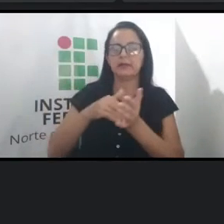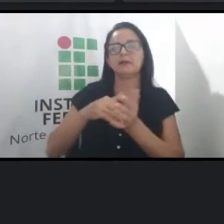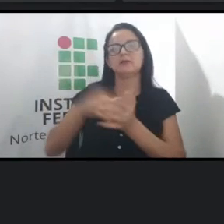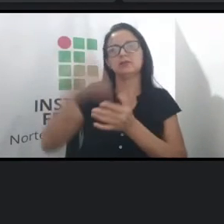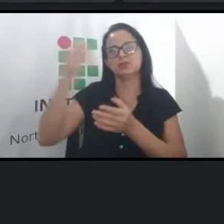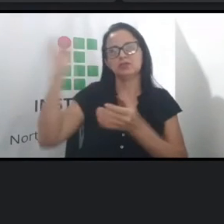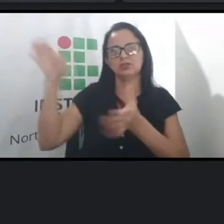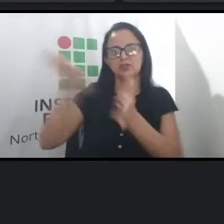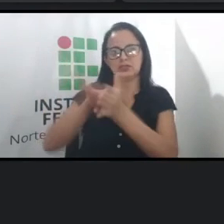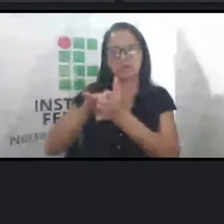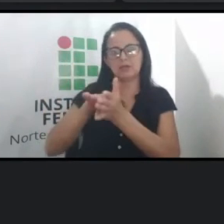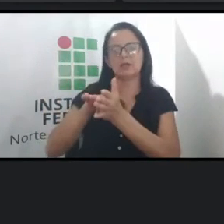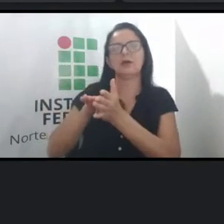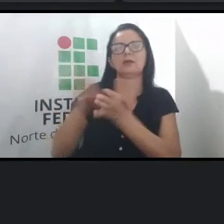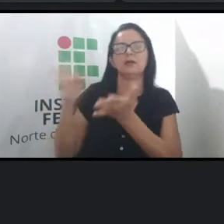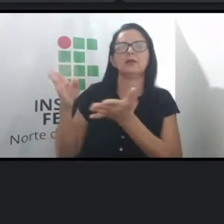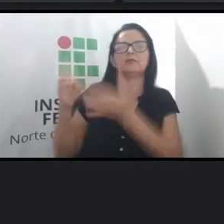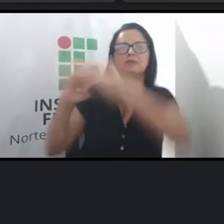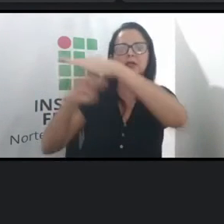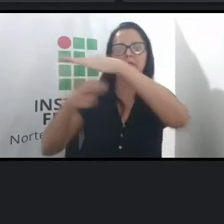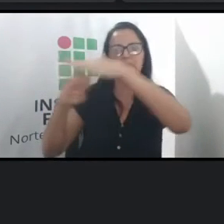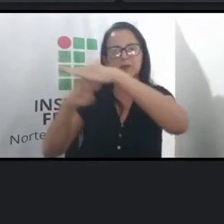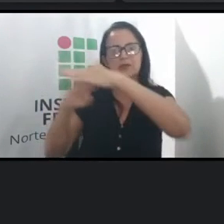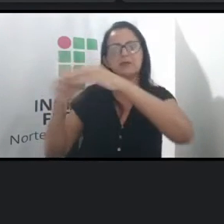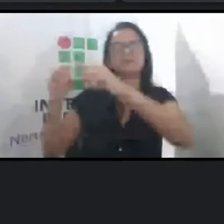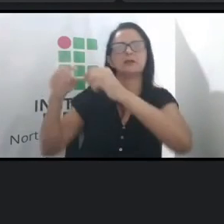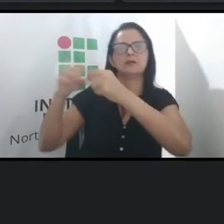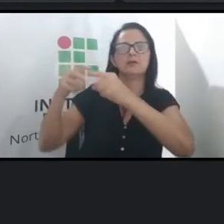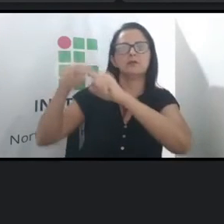não venha sofrer nenhum choque elétrico.